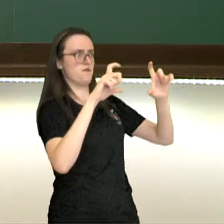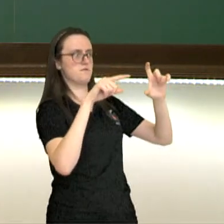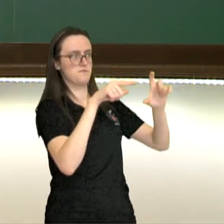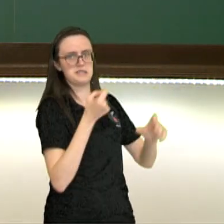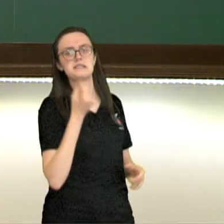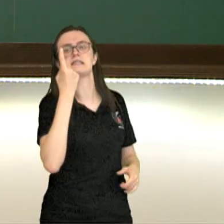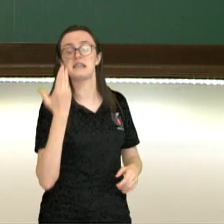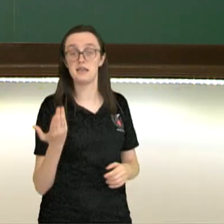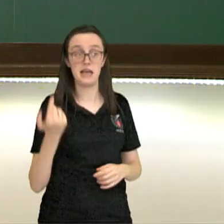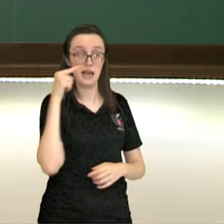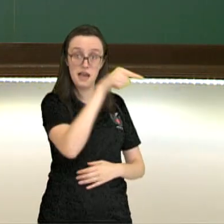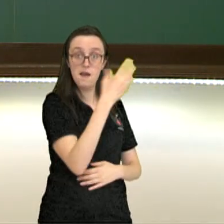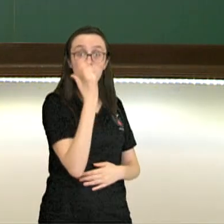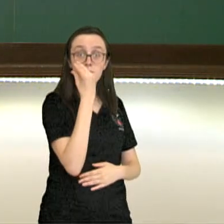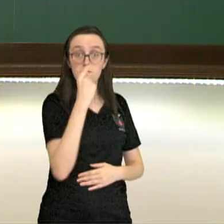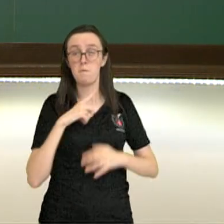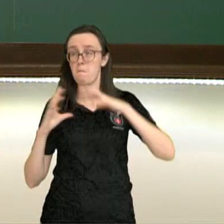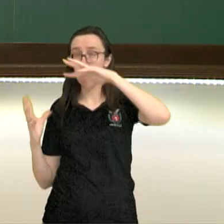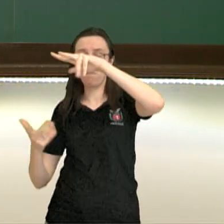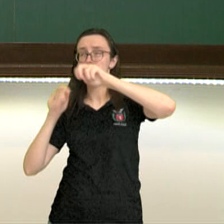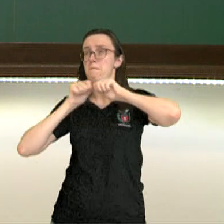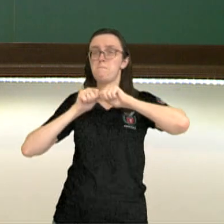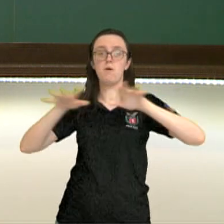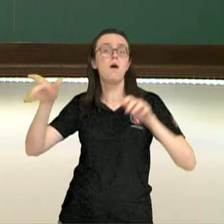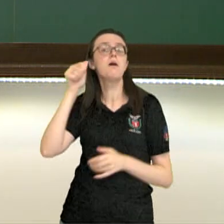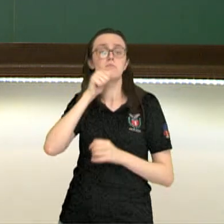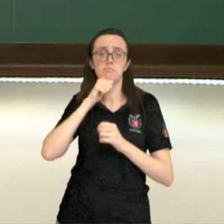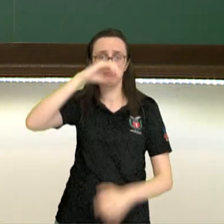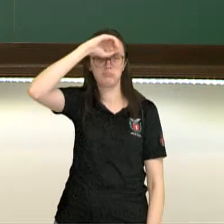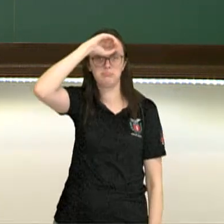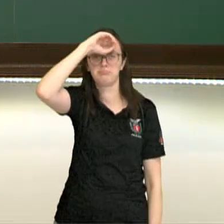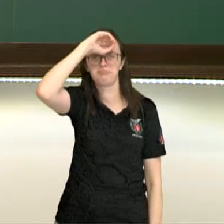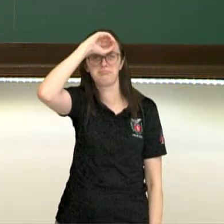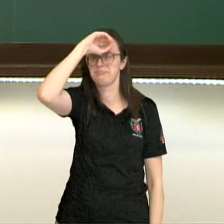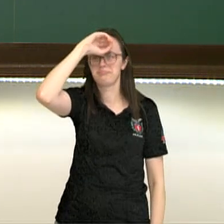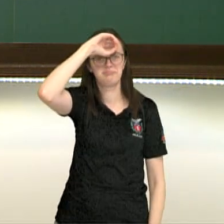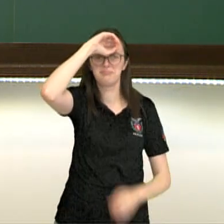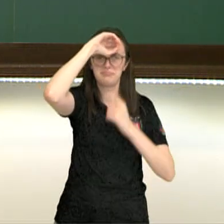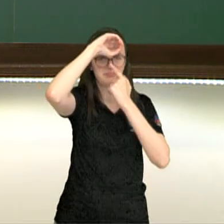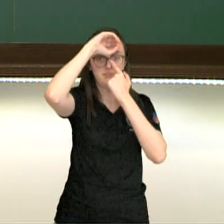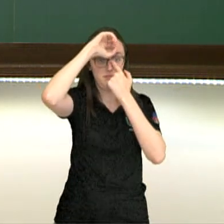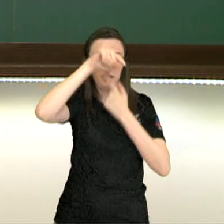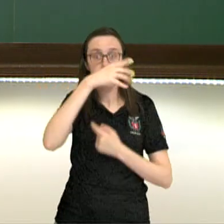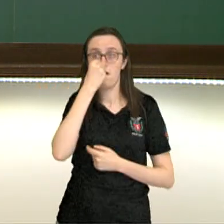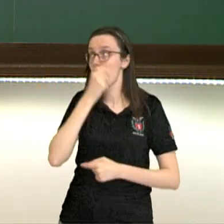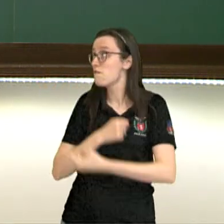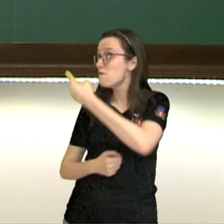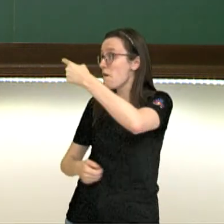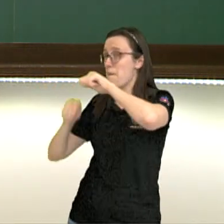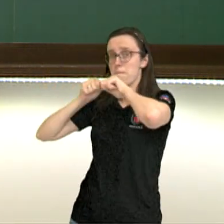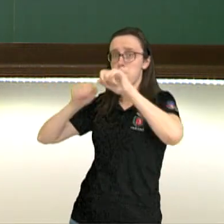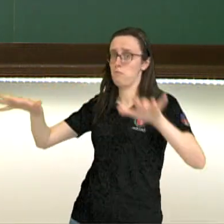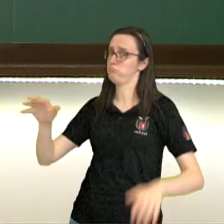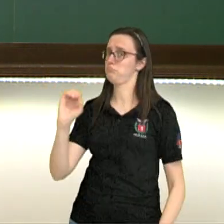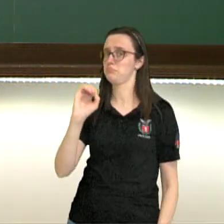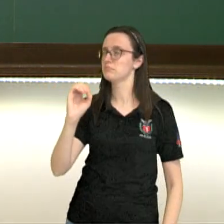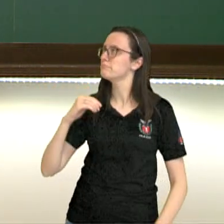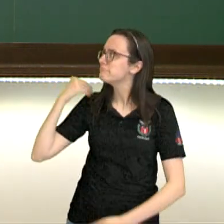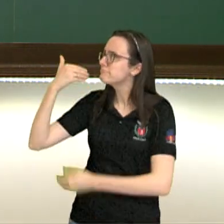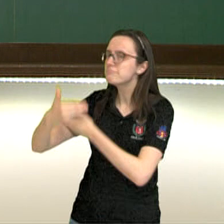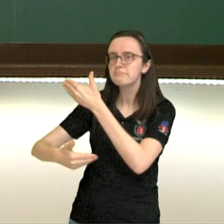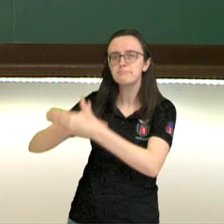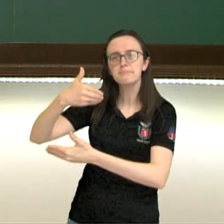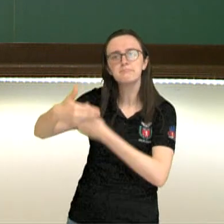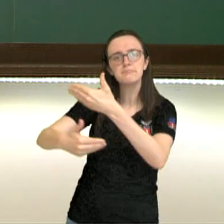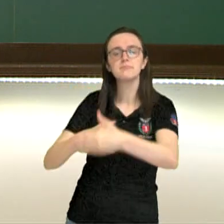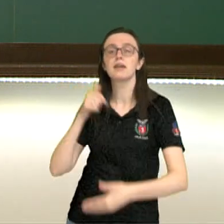Esta foto ela ganhou o mundo. E essa menina não sabia que essa foto havia ganhado o mundo. Só depois, já na adultez, é